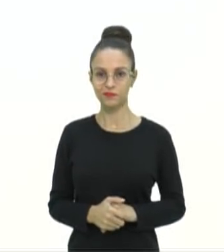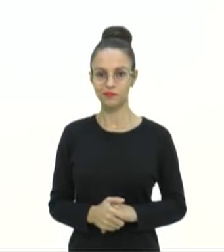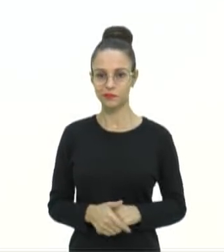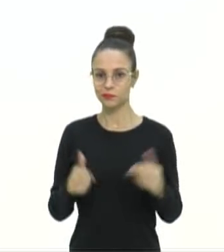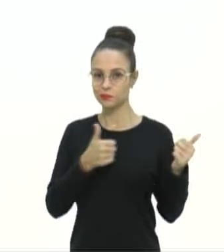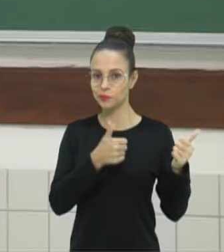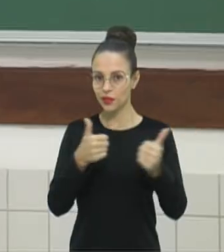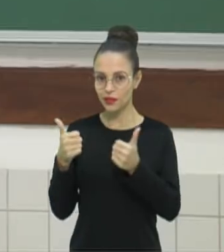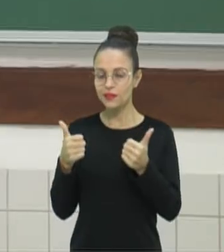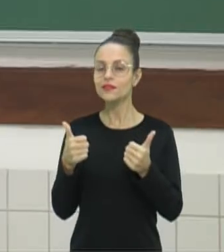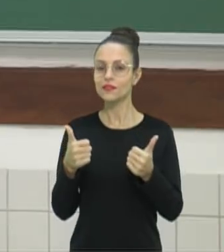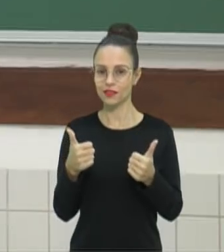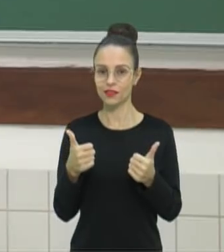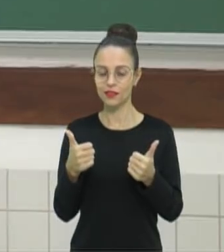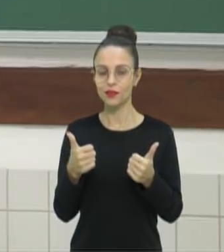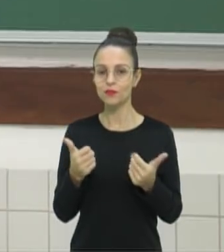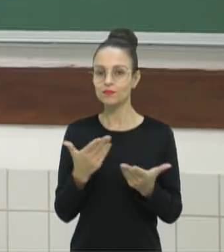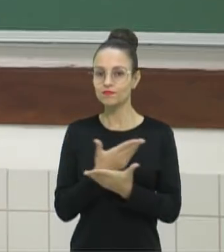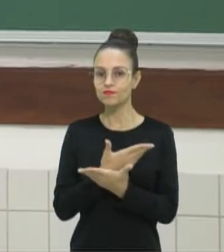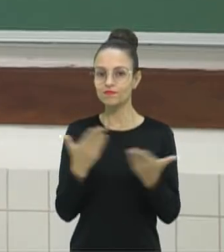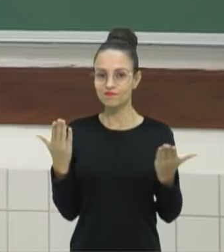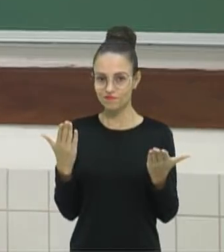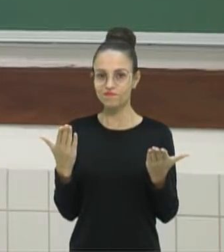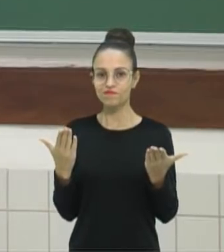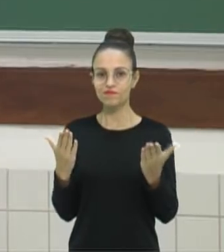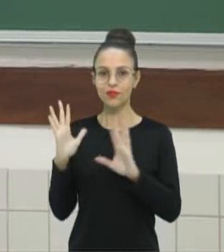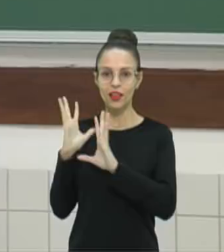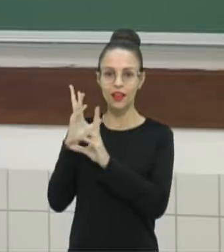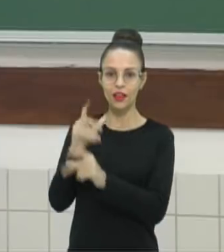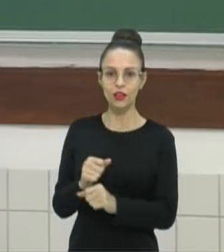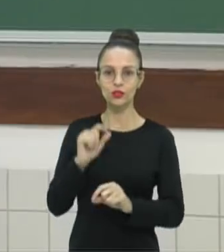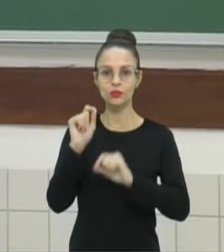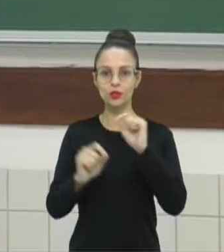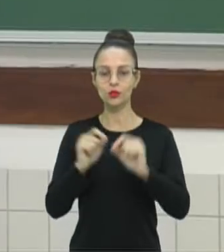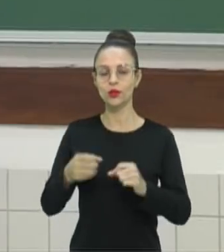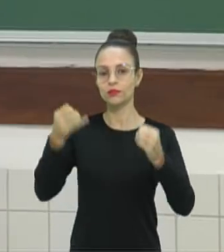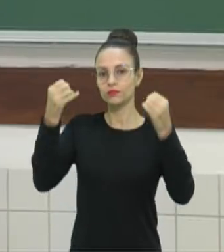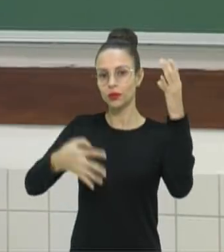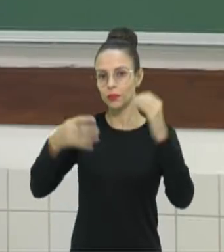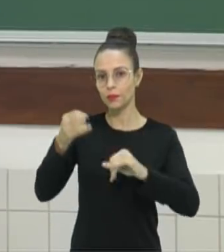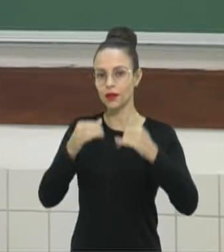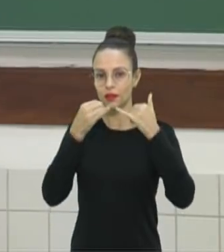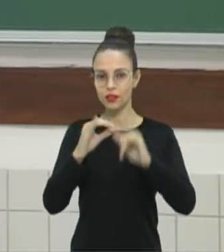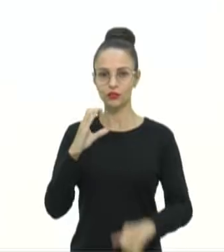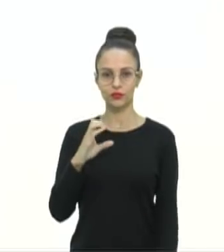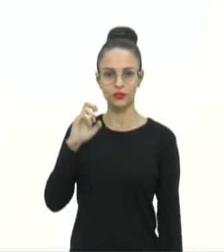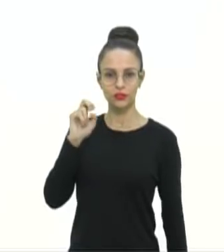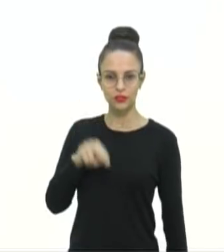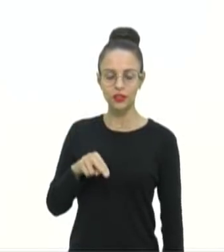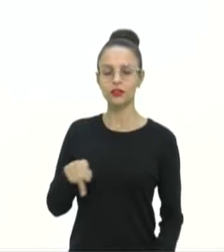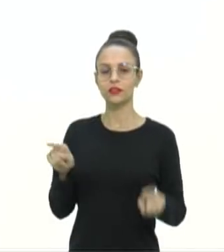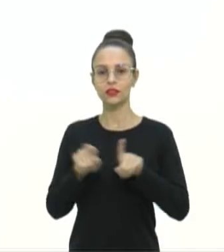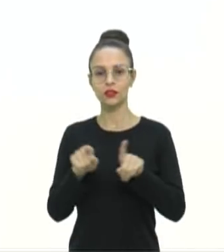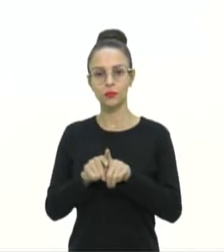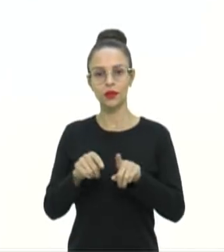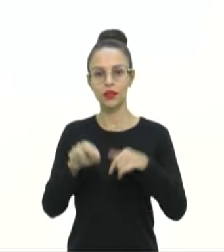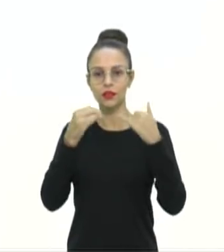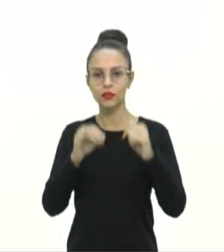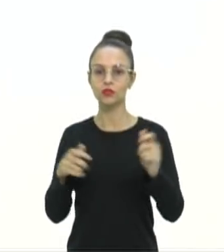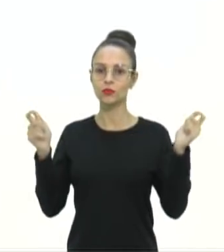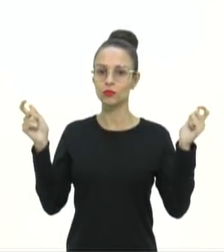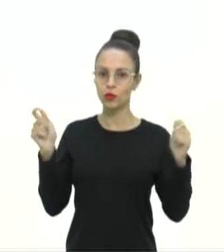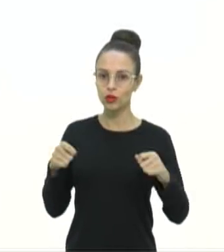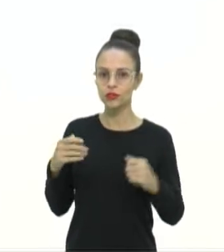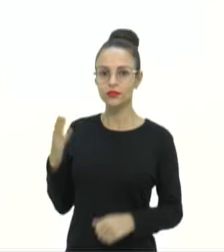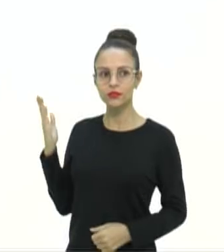meus queridos? Gente, retomando então, nós falamos sobre a nossa energia cinética, nós falamos sobre nossas energias